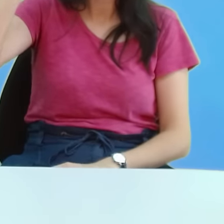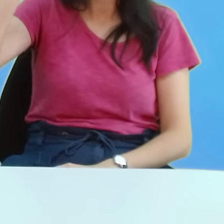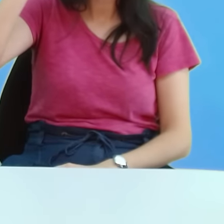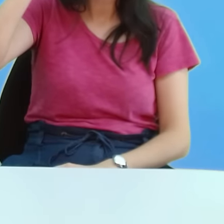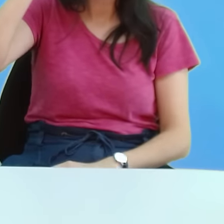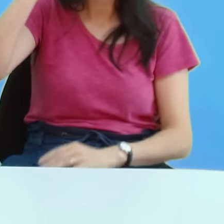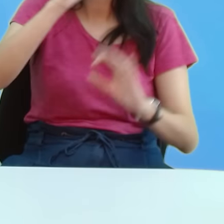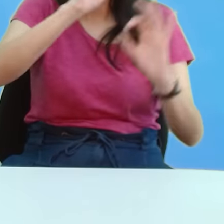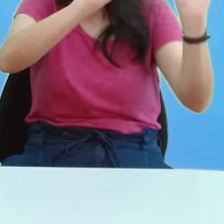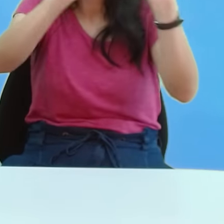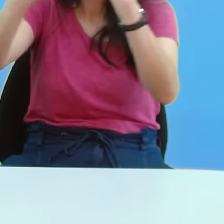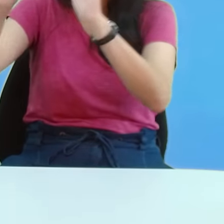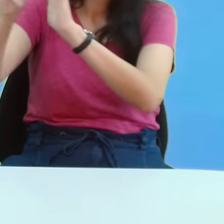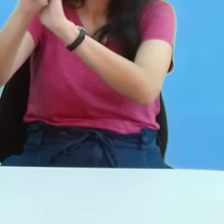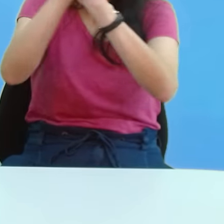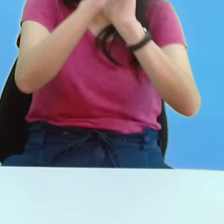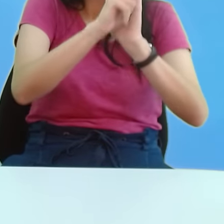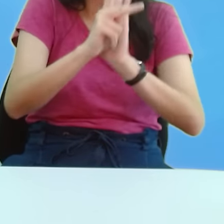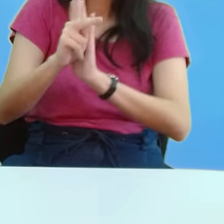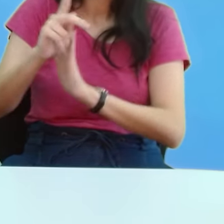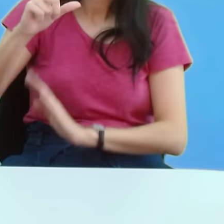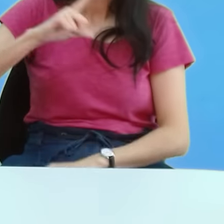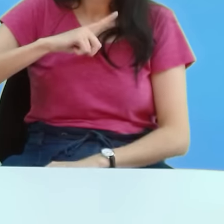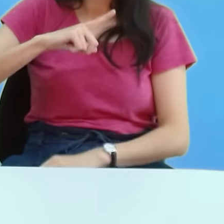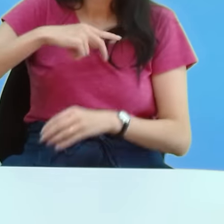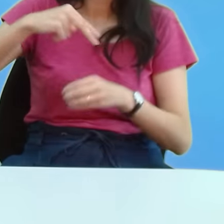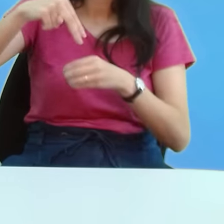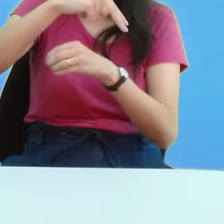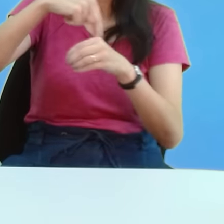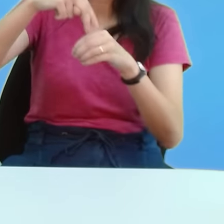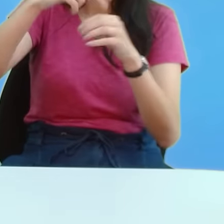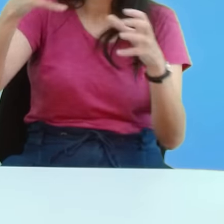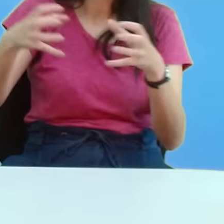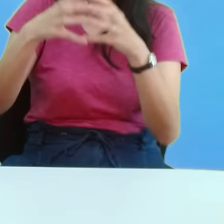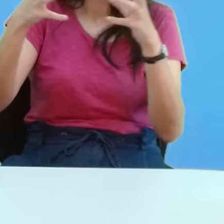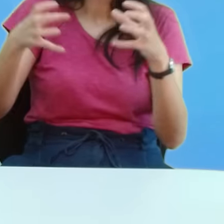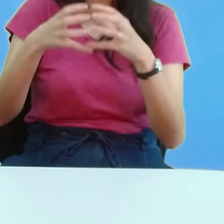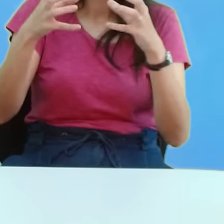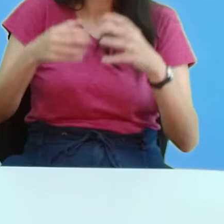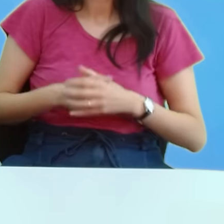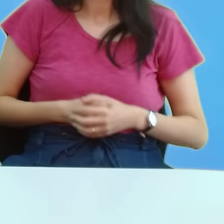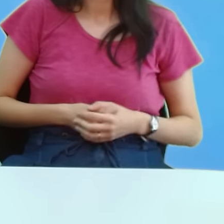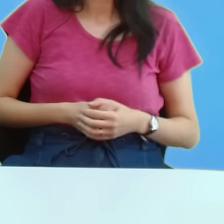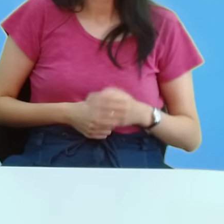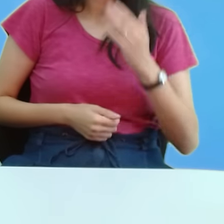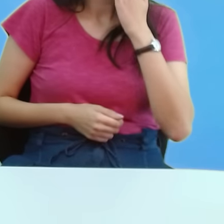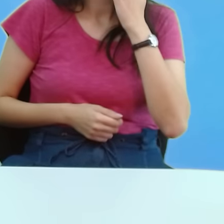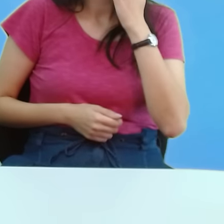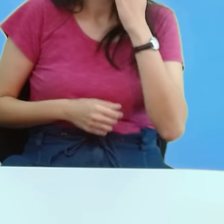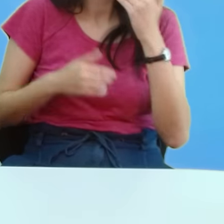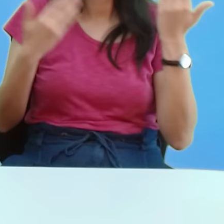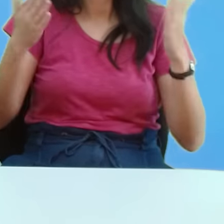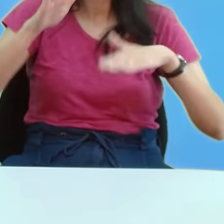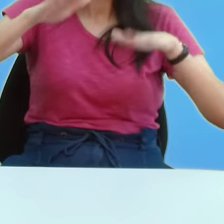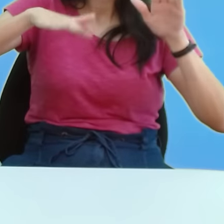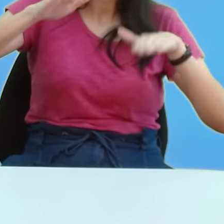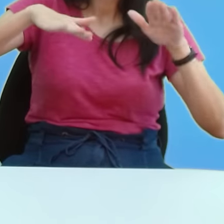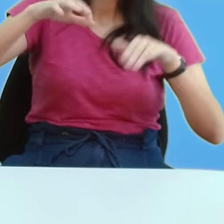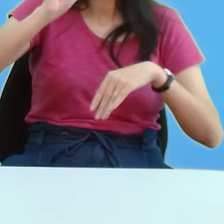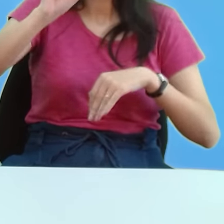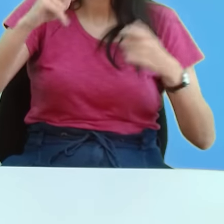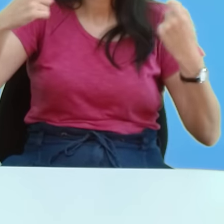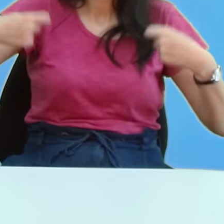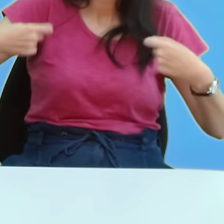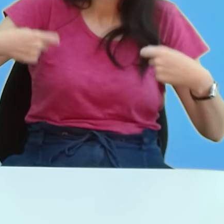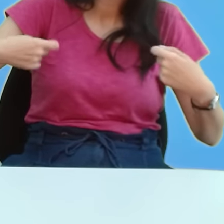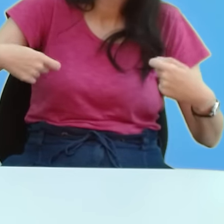sua organização, têm o Núcleo de Convivência. Então, conforme a necessidade aí,